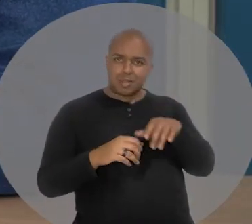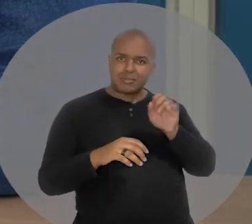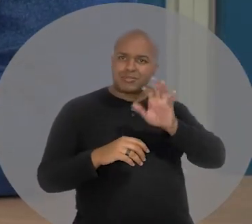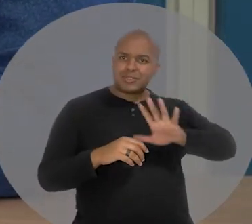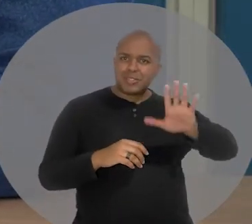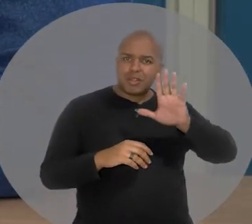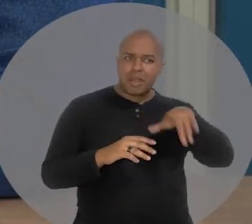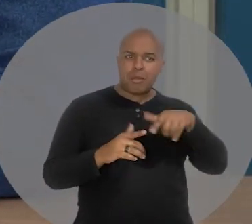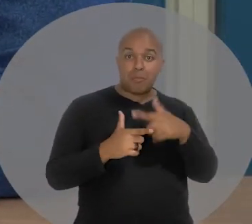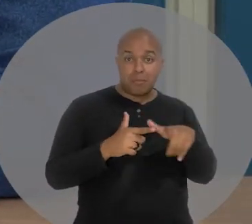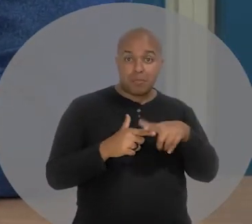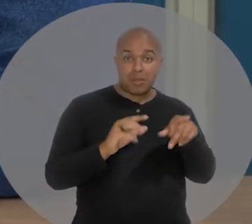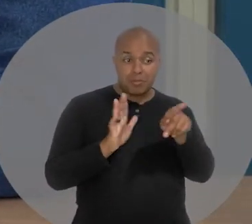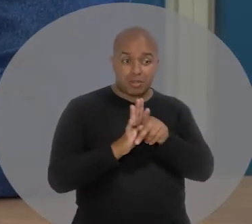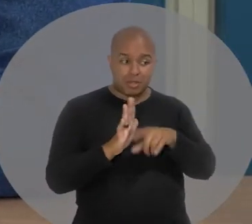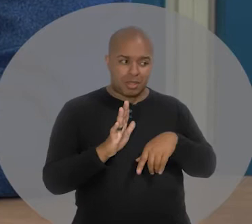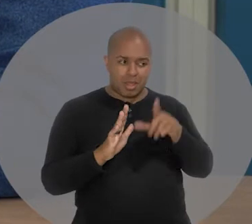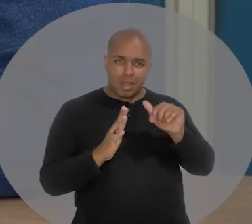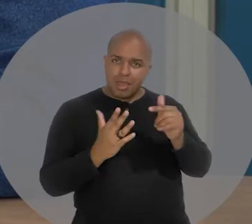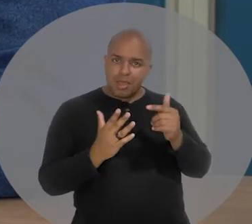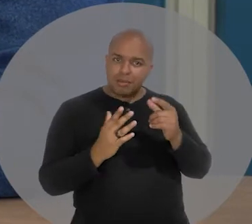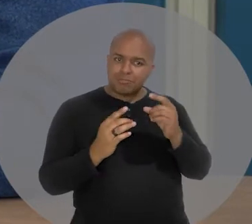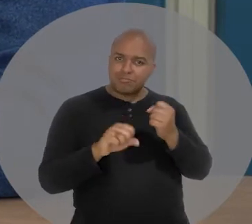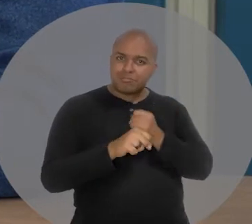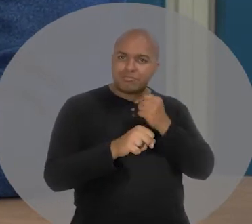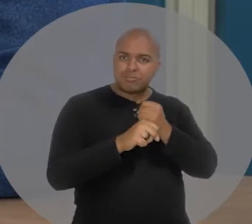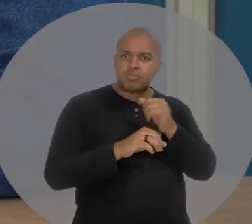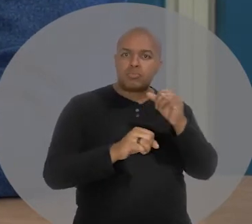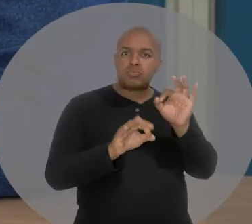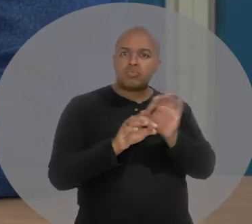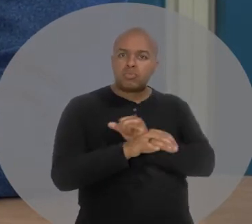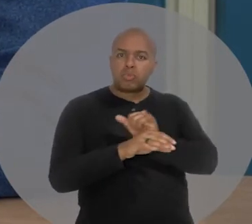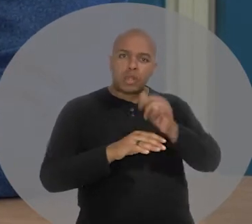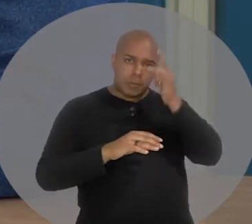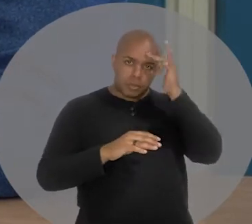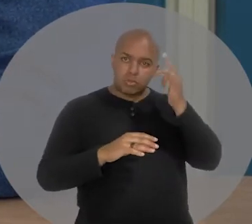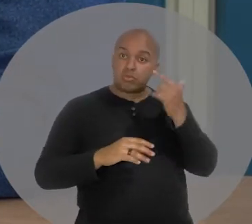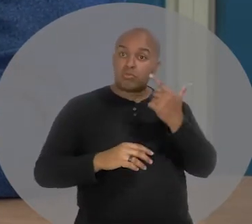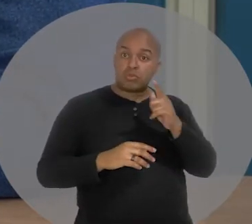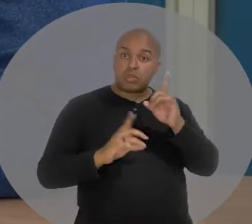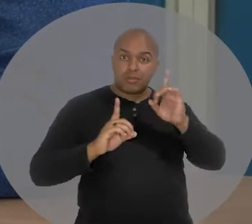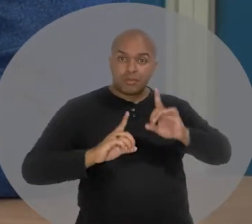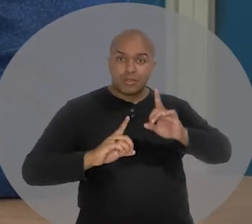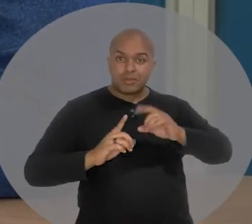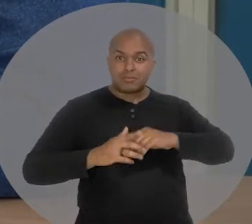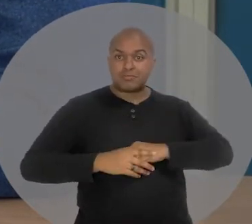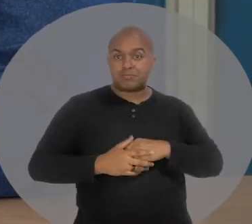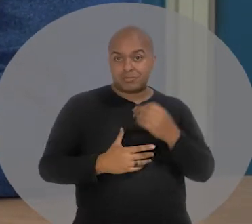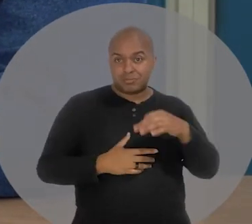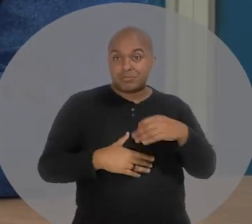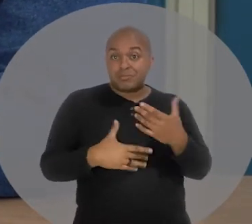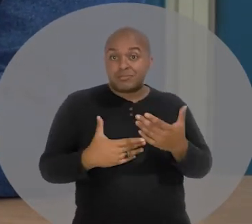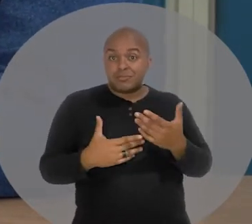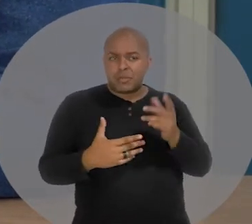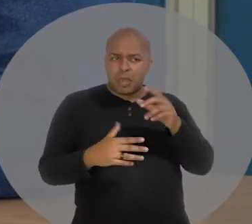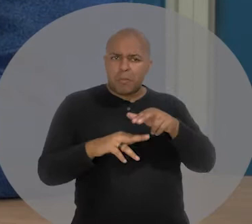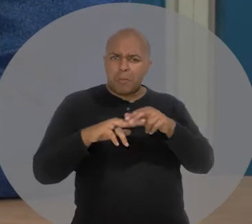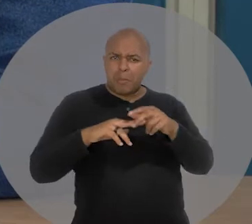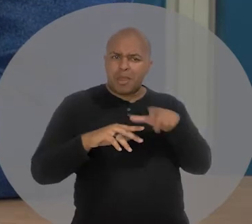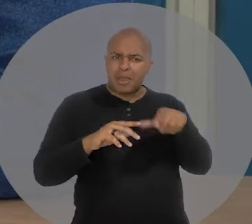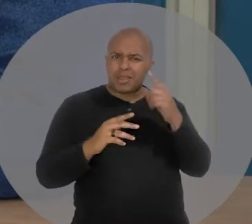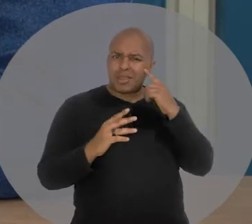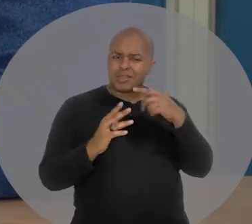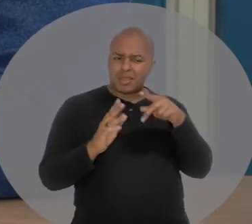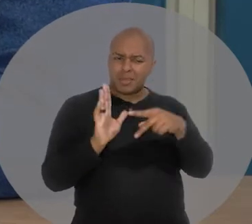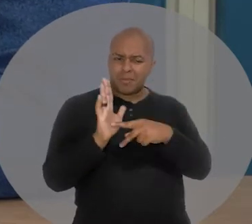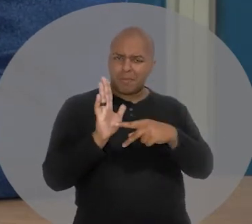problema que é construído, estruturado por pessoas que não têm deficiência, né? Então, é por isso que essa pauta